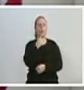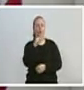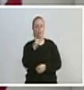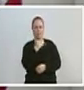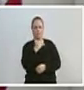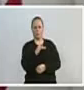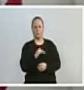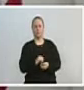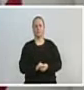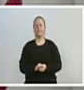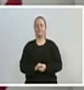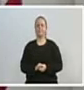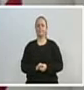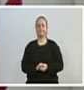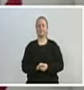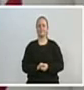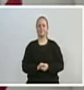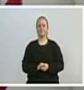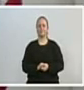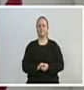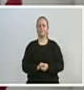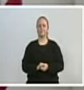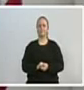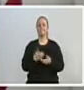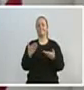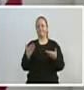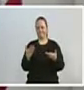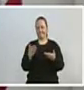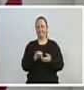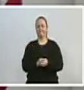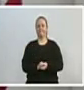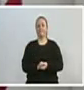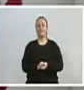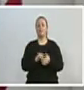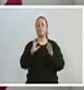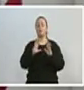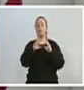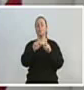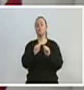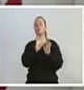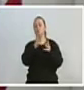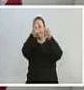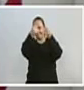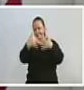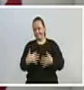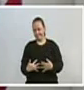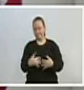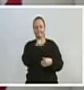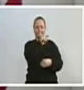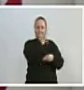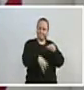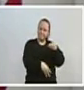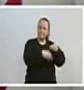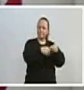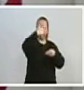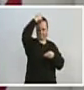meio. Bem, senhores, senhoras, dito isto, acrescendo a fala do vereador Adriano